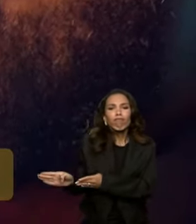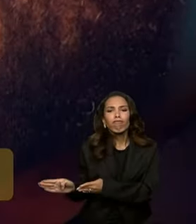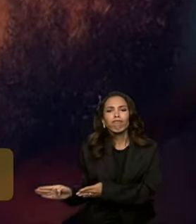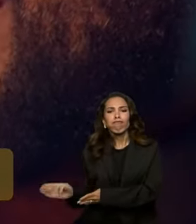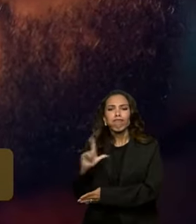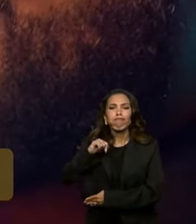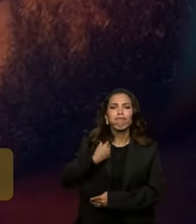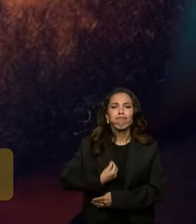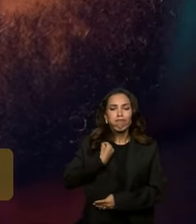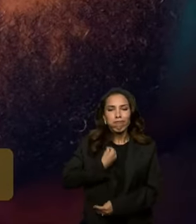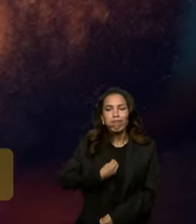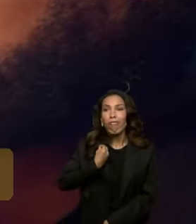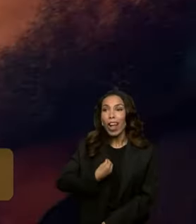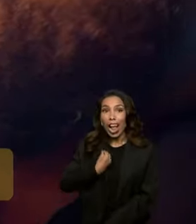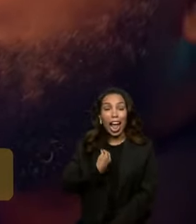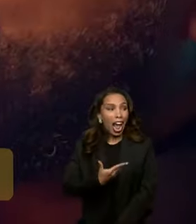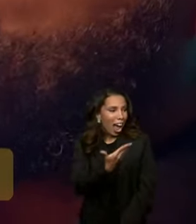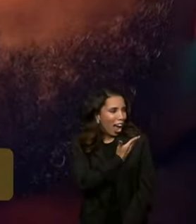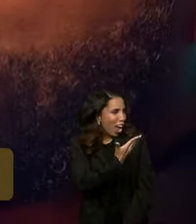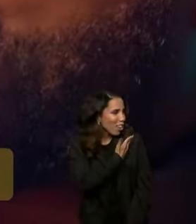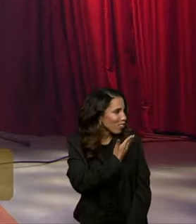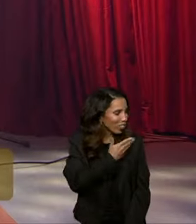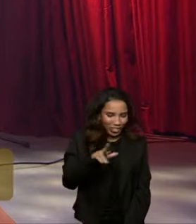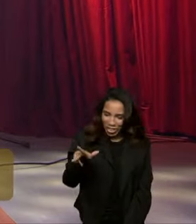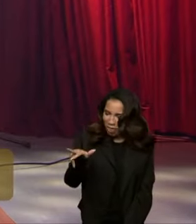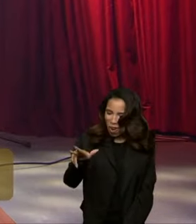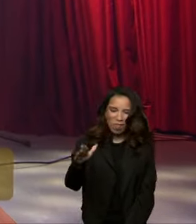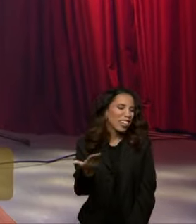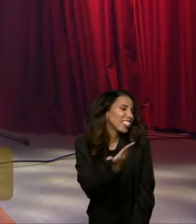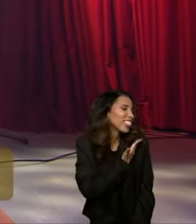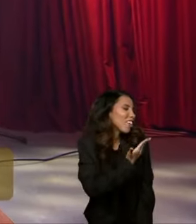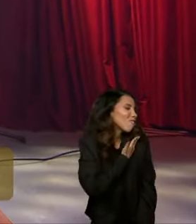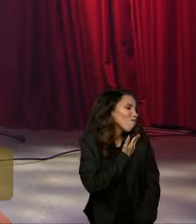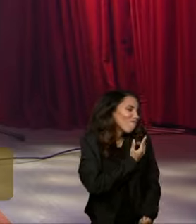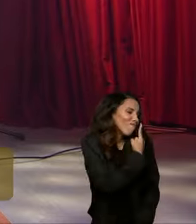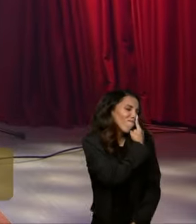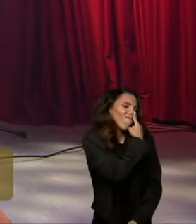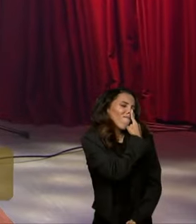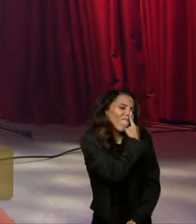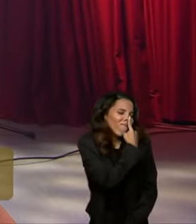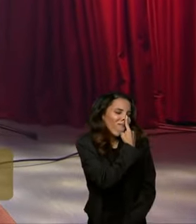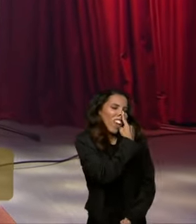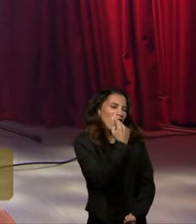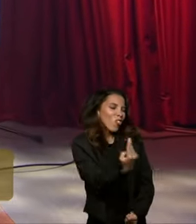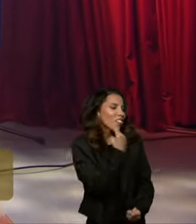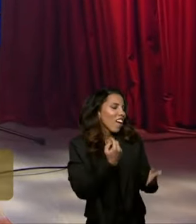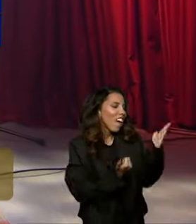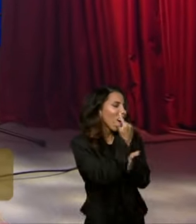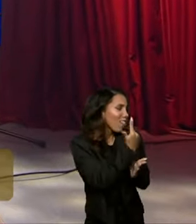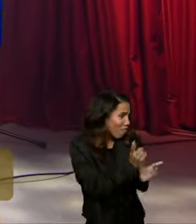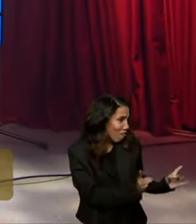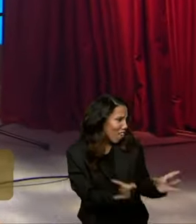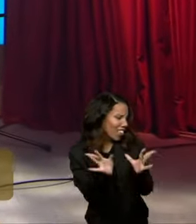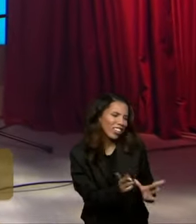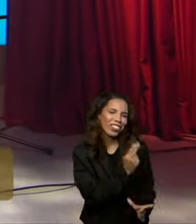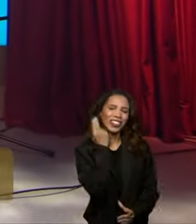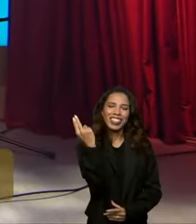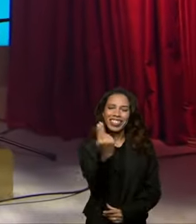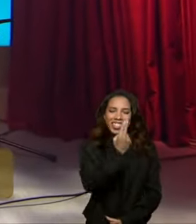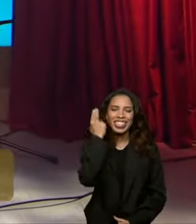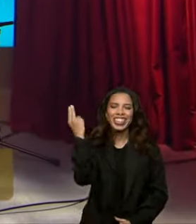existe amigo melhor que irmão. Não se pode comprar, nem tão pouco vender. Tem